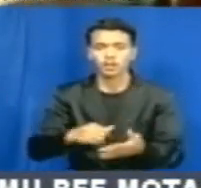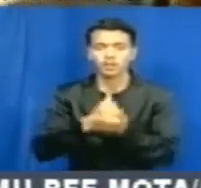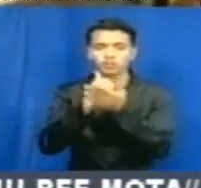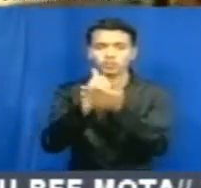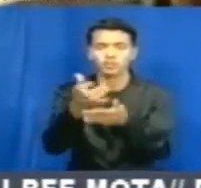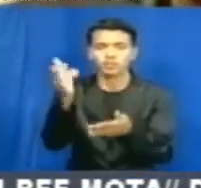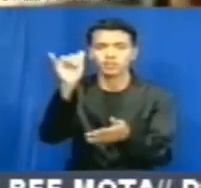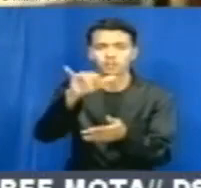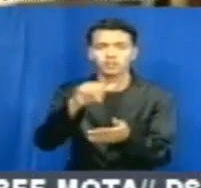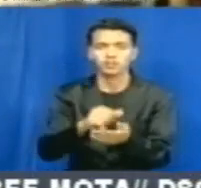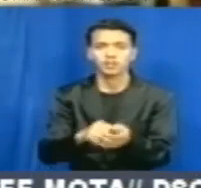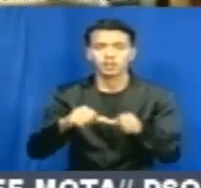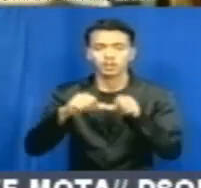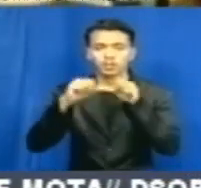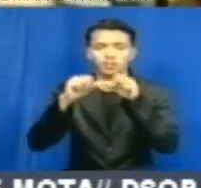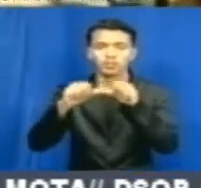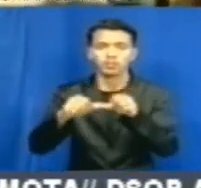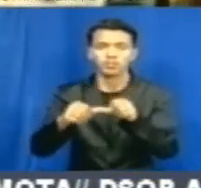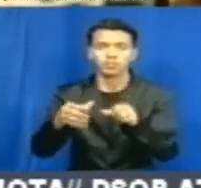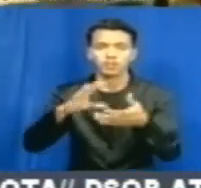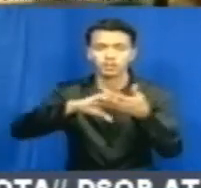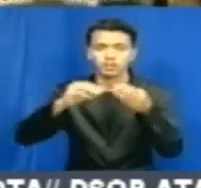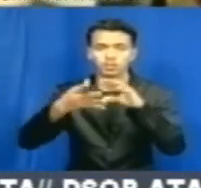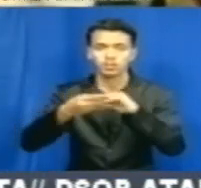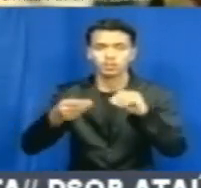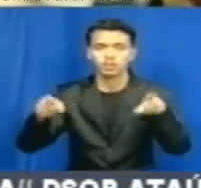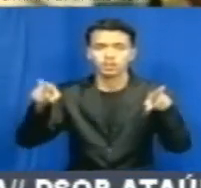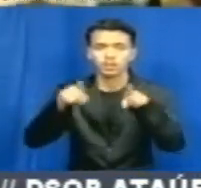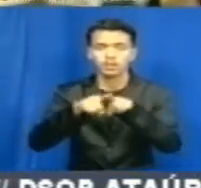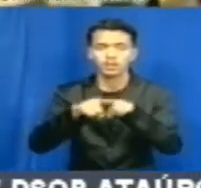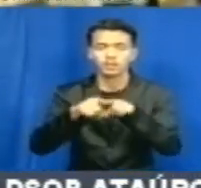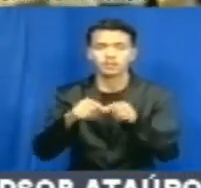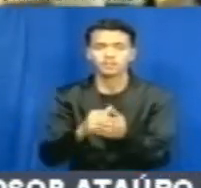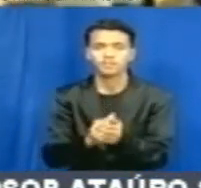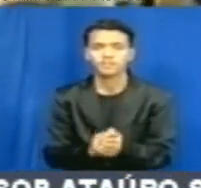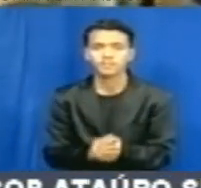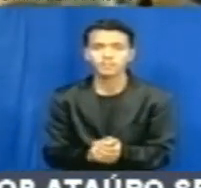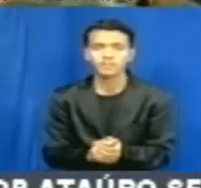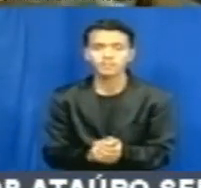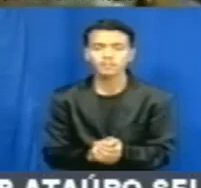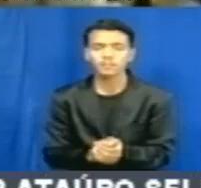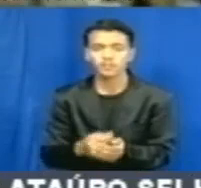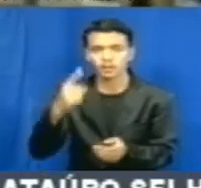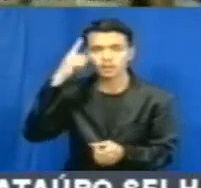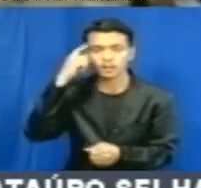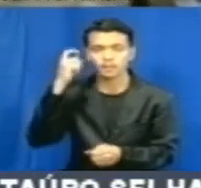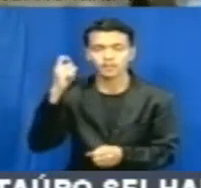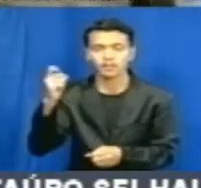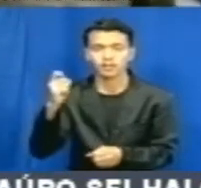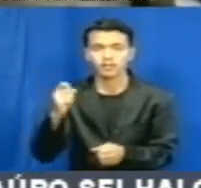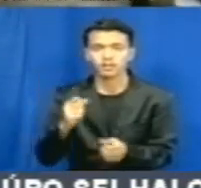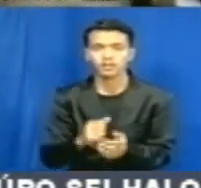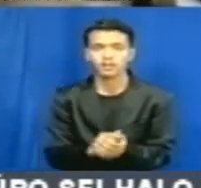estudo continuação se minha história nessa hoje tenho aman colher dan pengkuang ya sekolah tambah ini dia